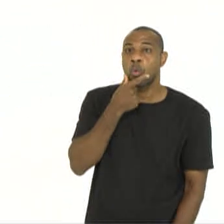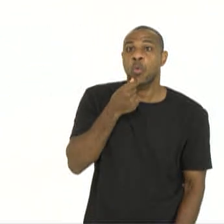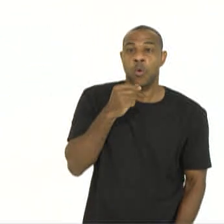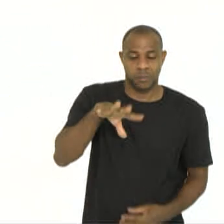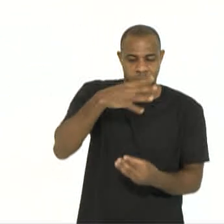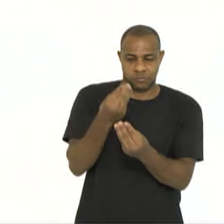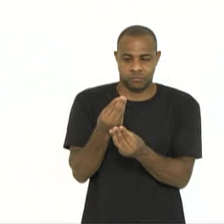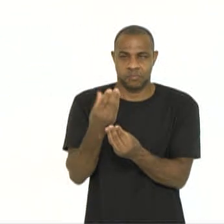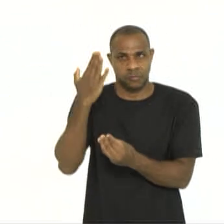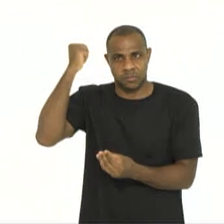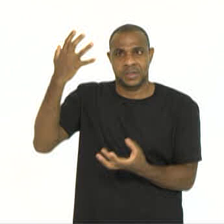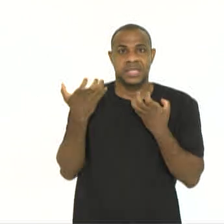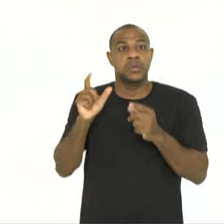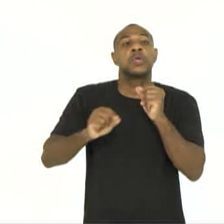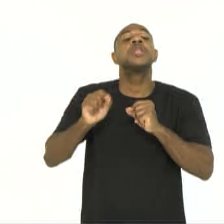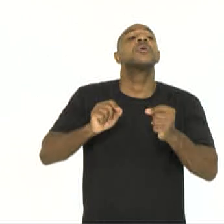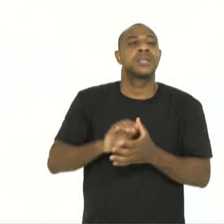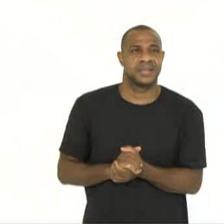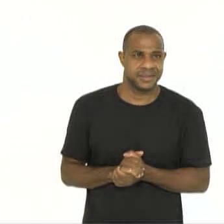queria